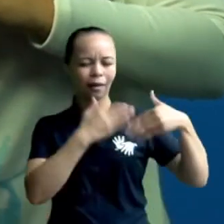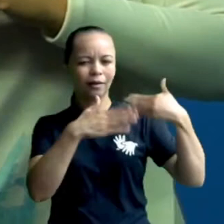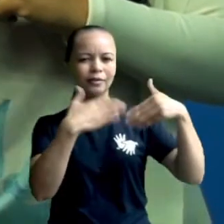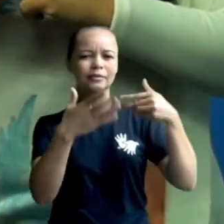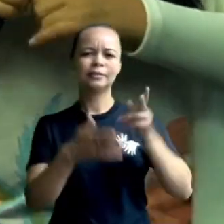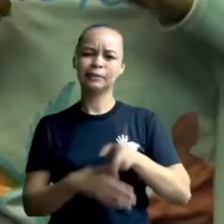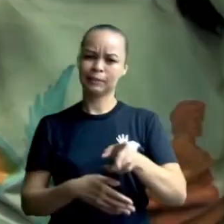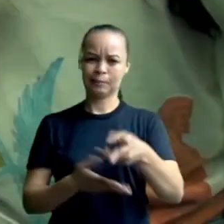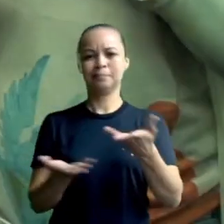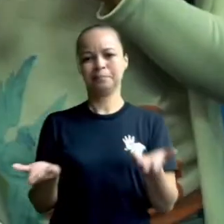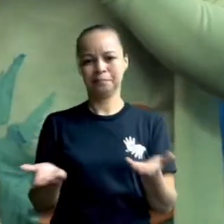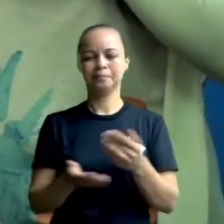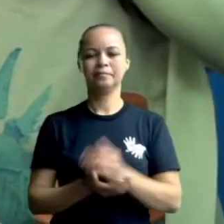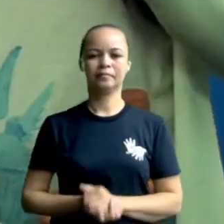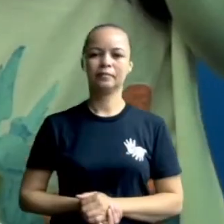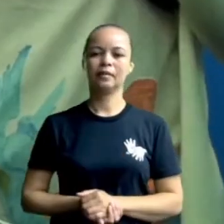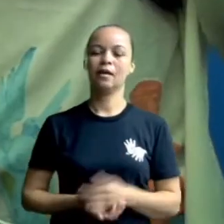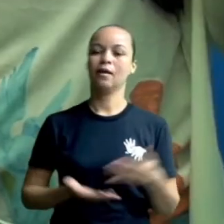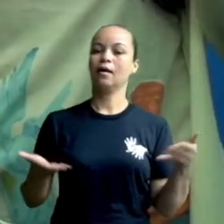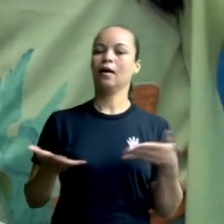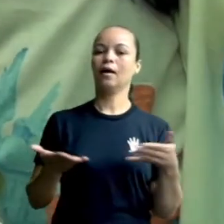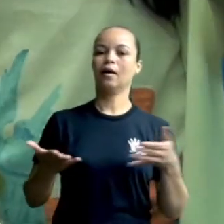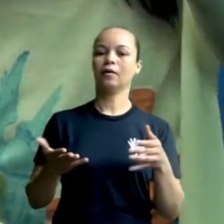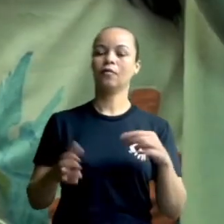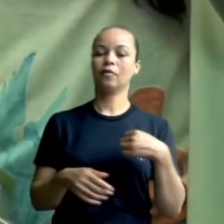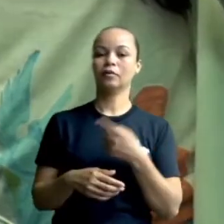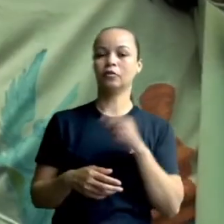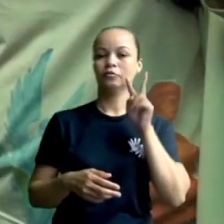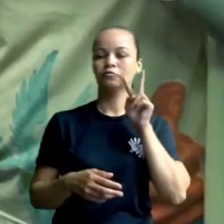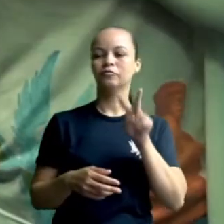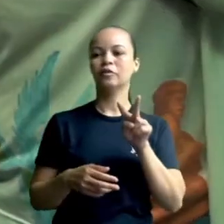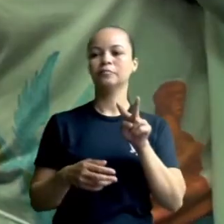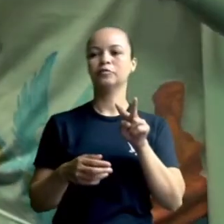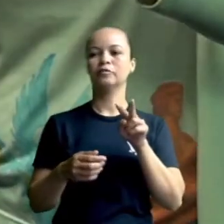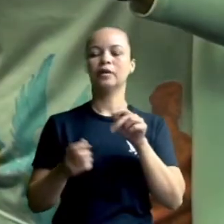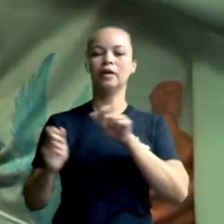área? Não é? Então, agora nós vamos para a